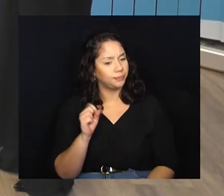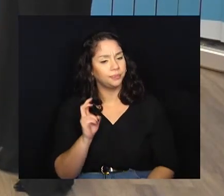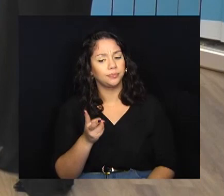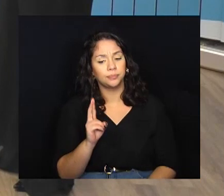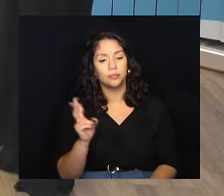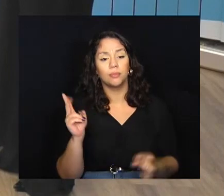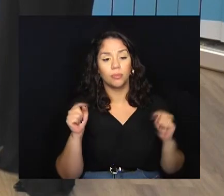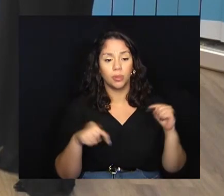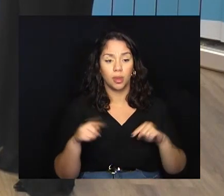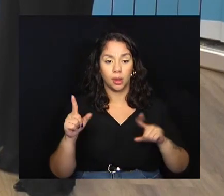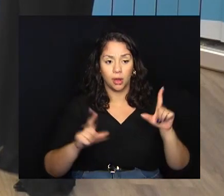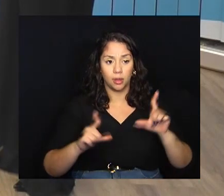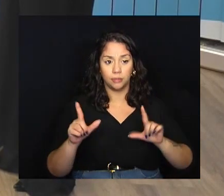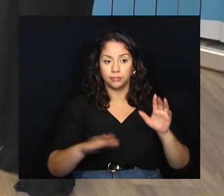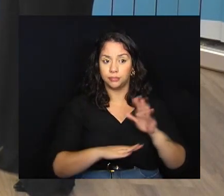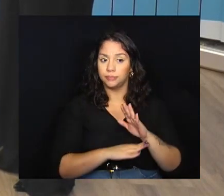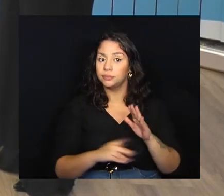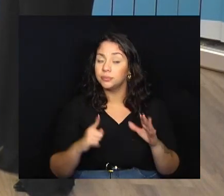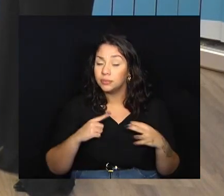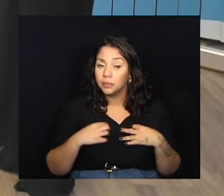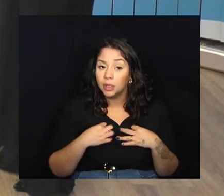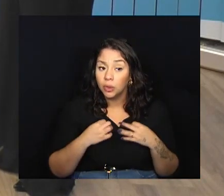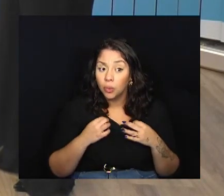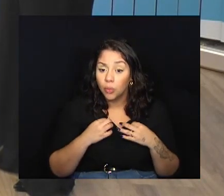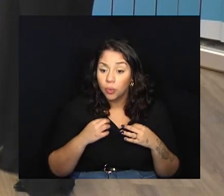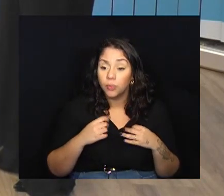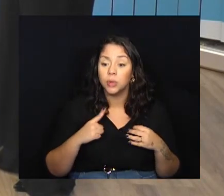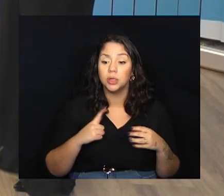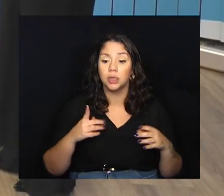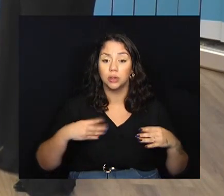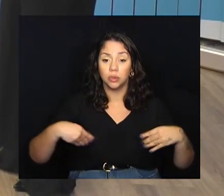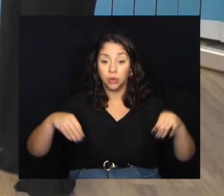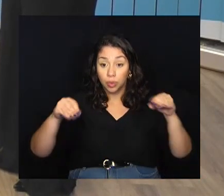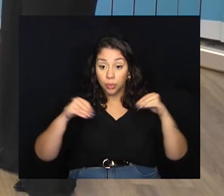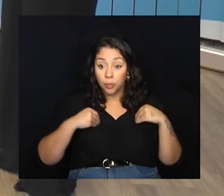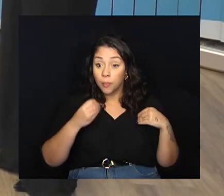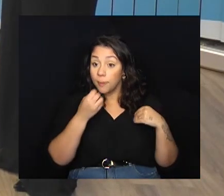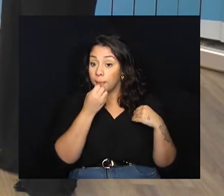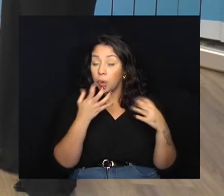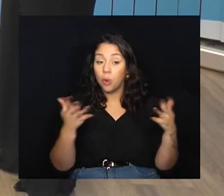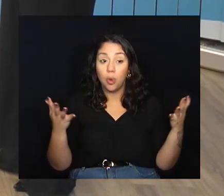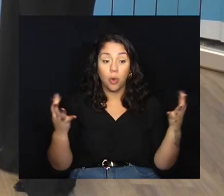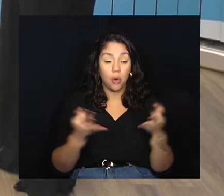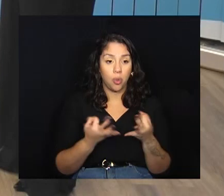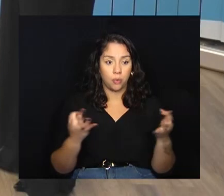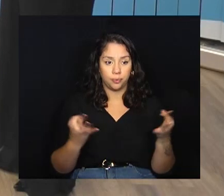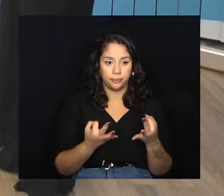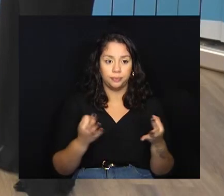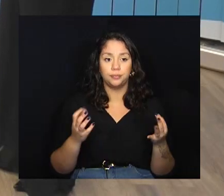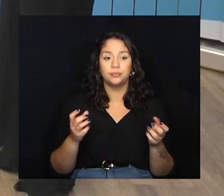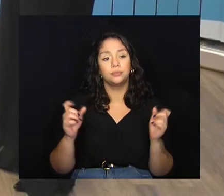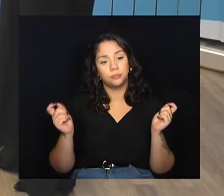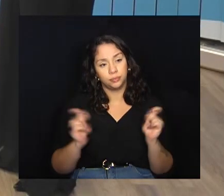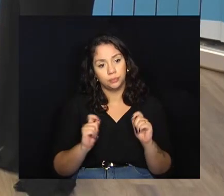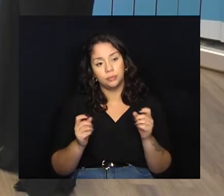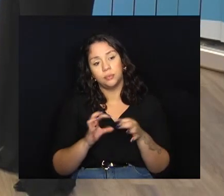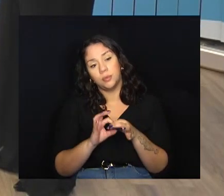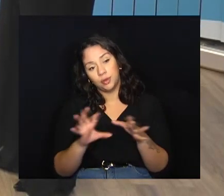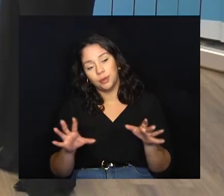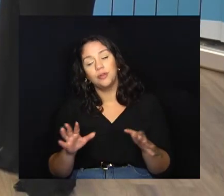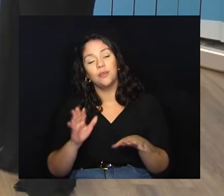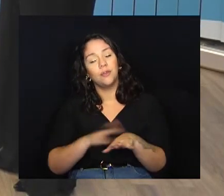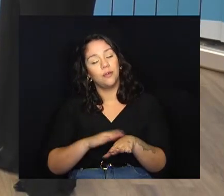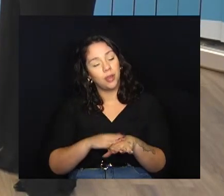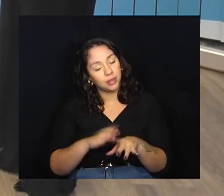aqui tem alguma roupa tem um cobertor em bom estado aí na sua casa que você pode fazer essa doação faça porque